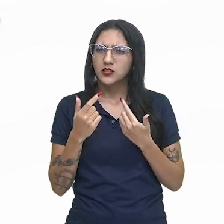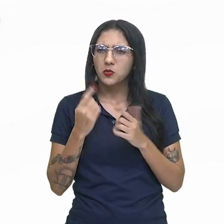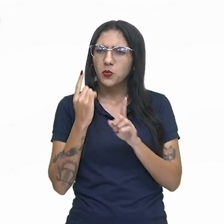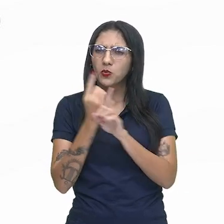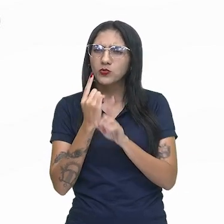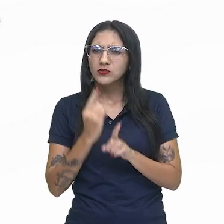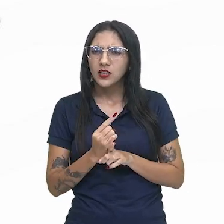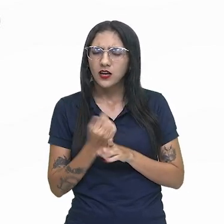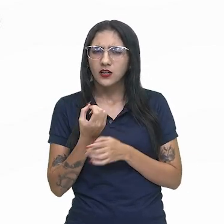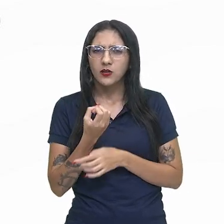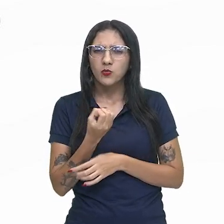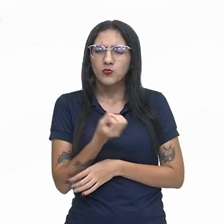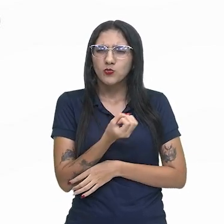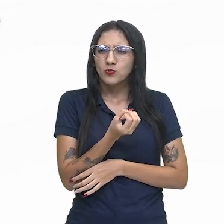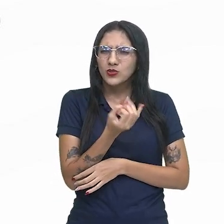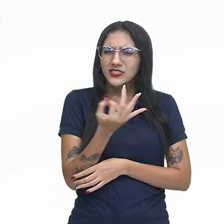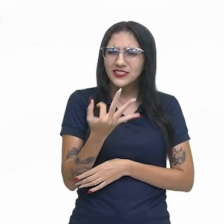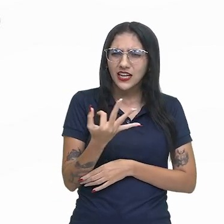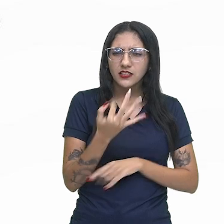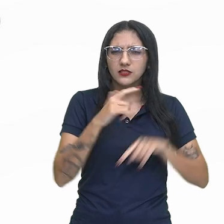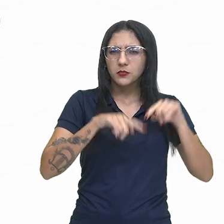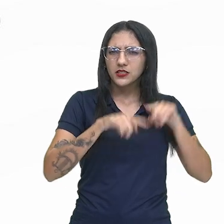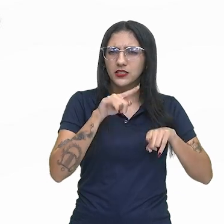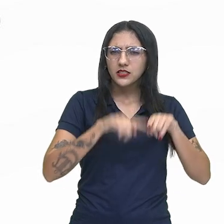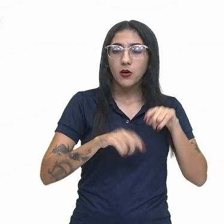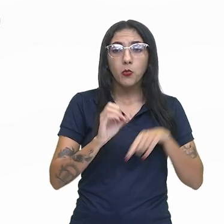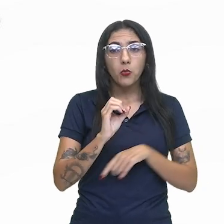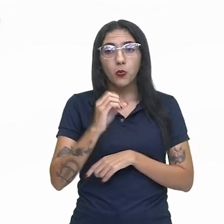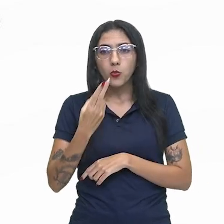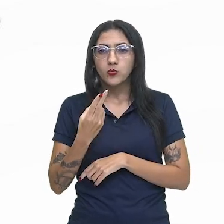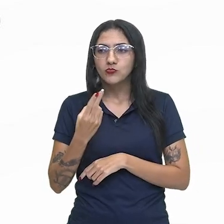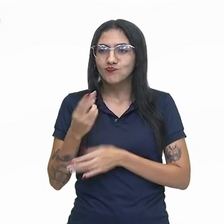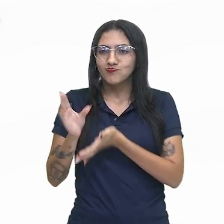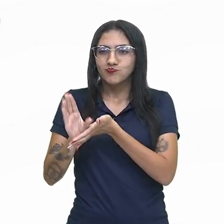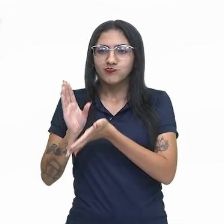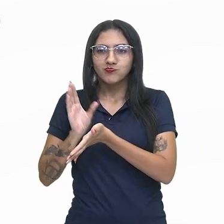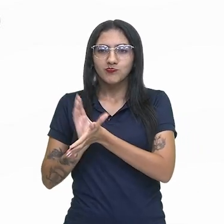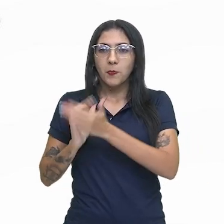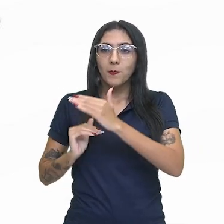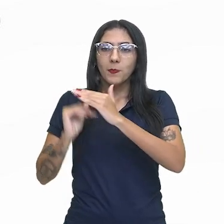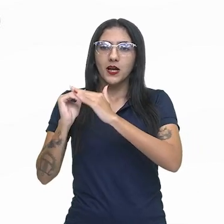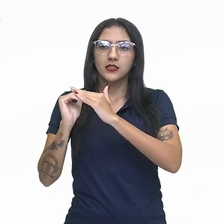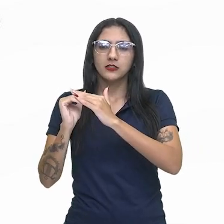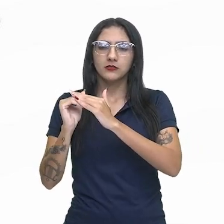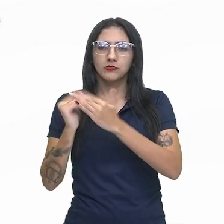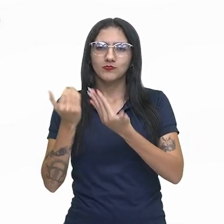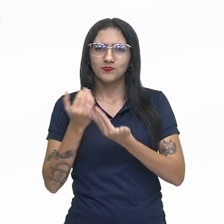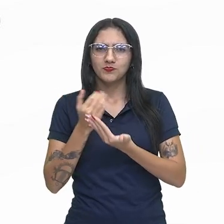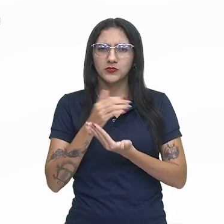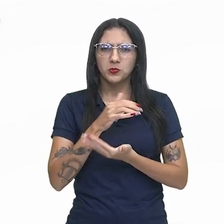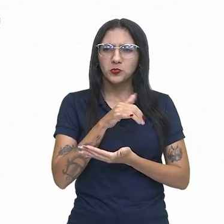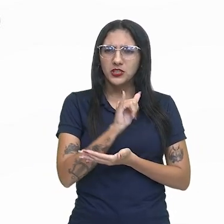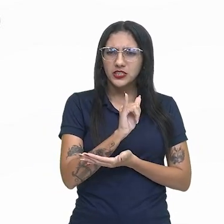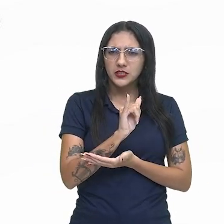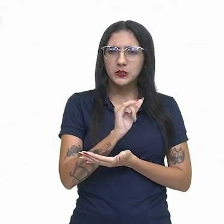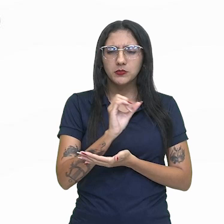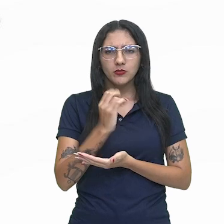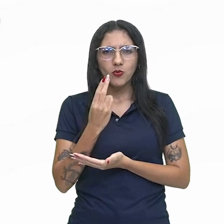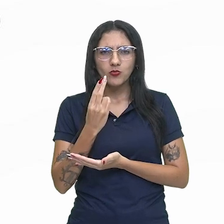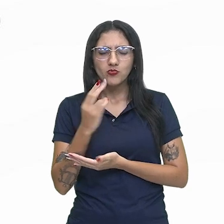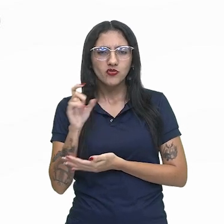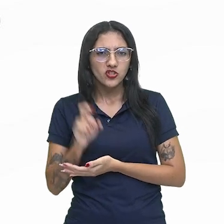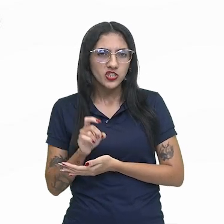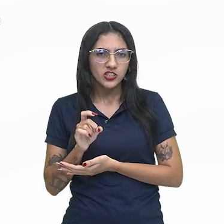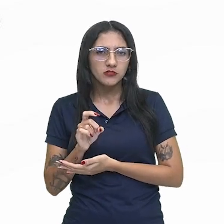máximo ou a quantidade? Né? Você vai utilizar o y do V ou o x do V? Essa é a